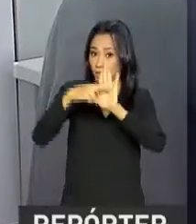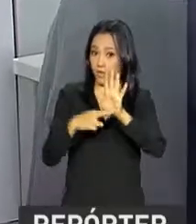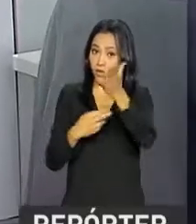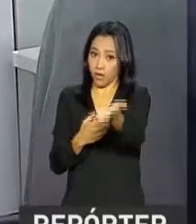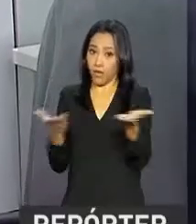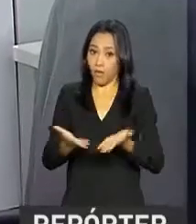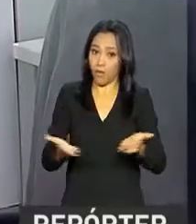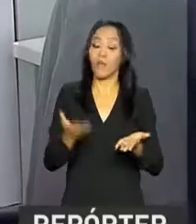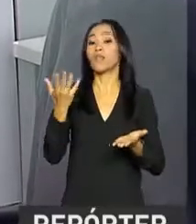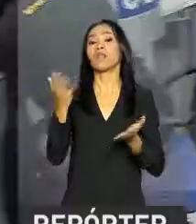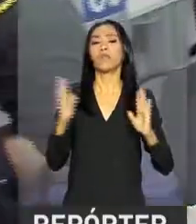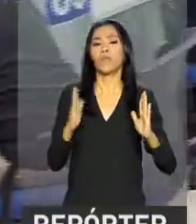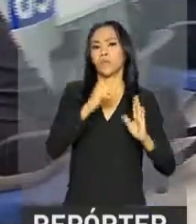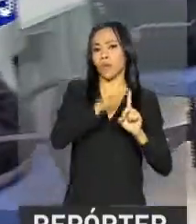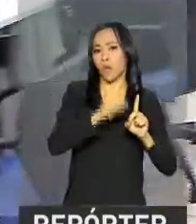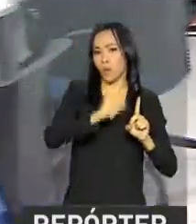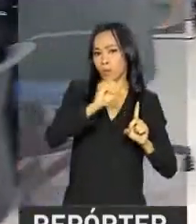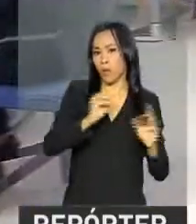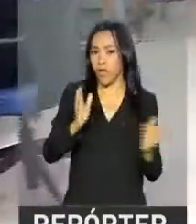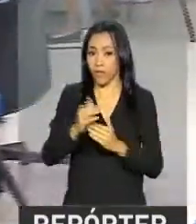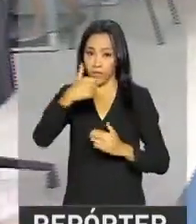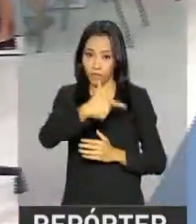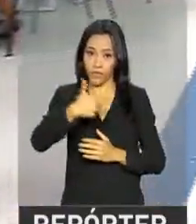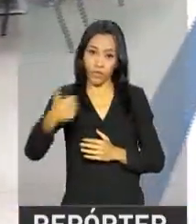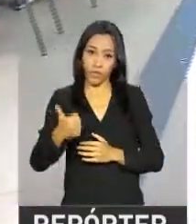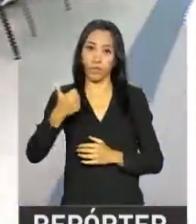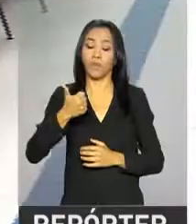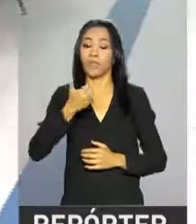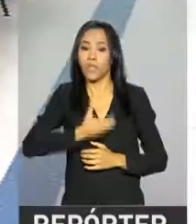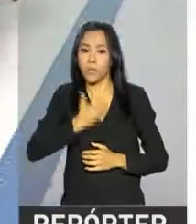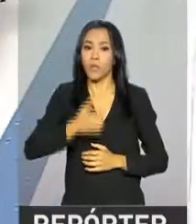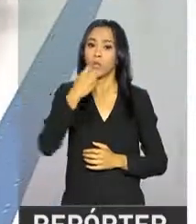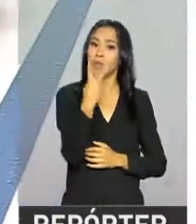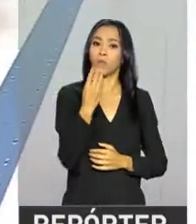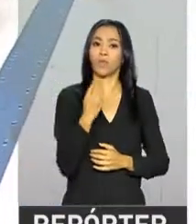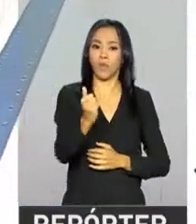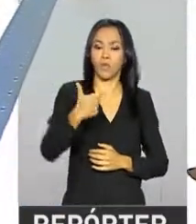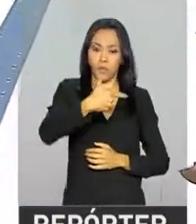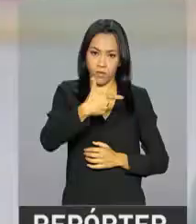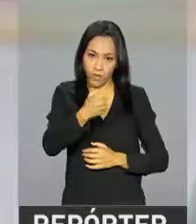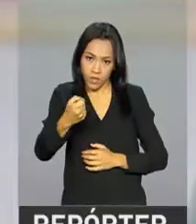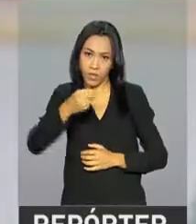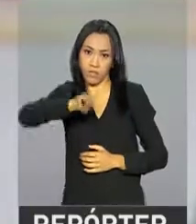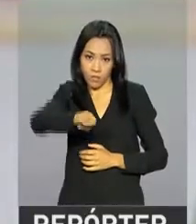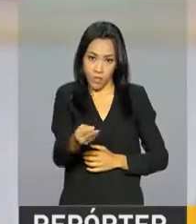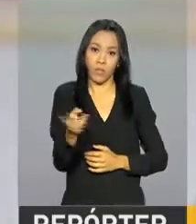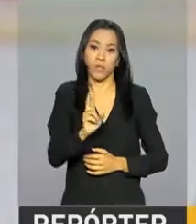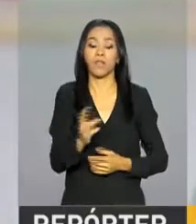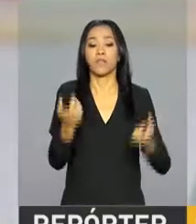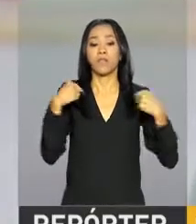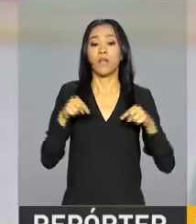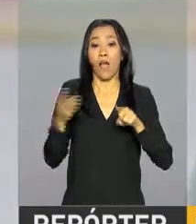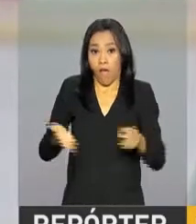foram sacados entre outubro e 21 de dezembro 2 bilhões e duzentos milhões de reais agora o governo